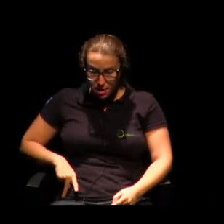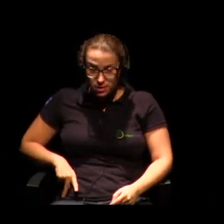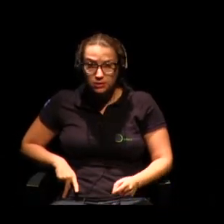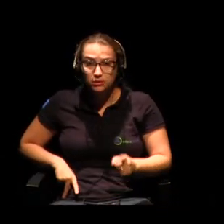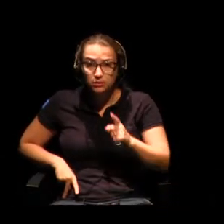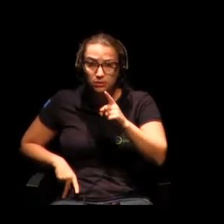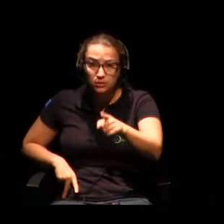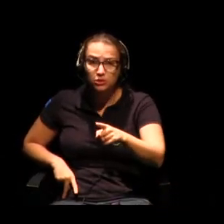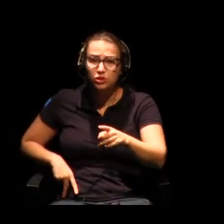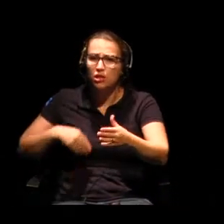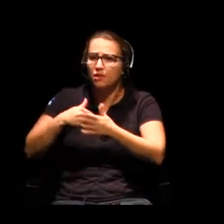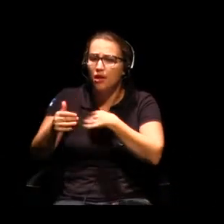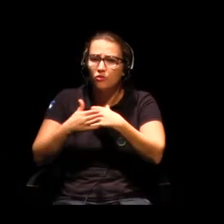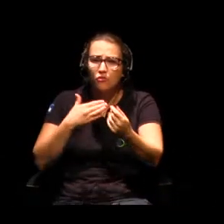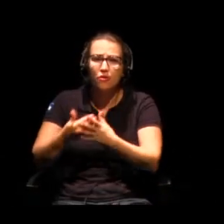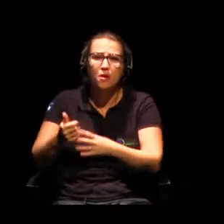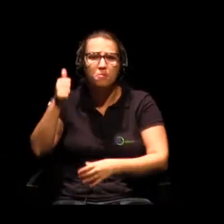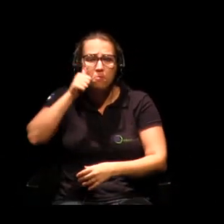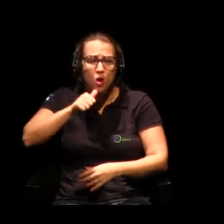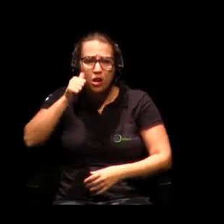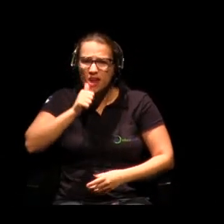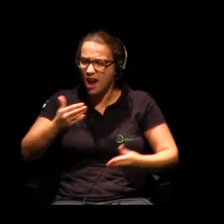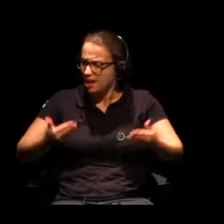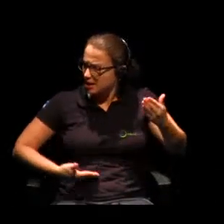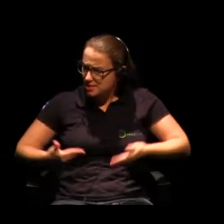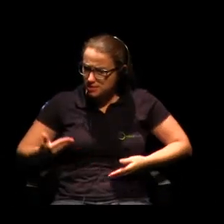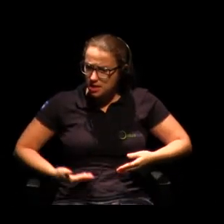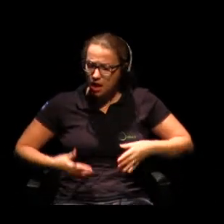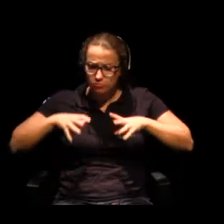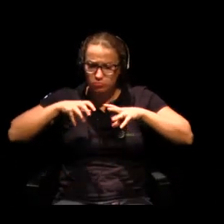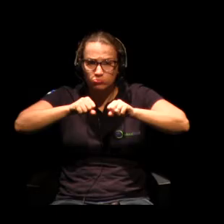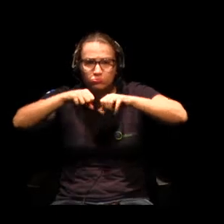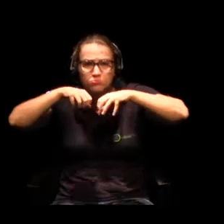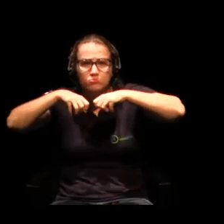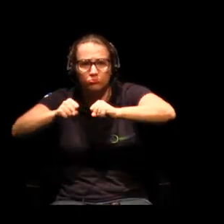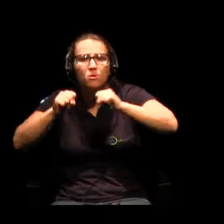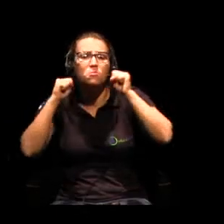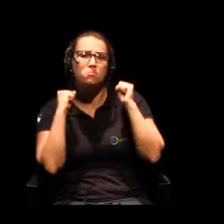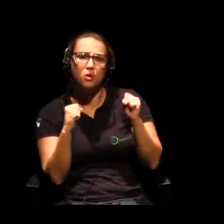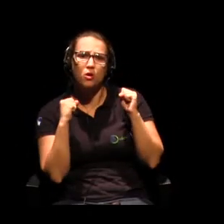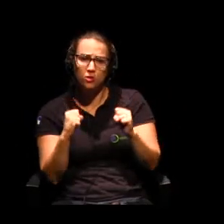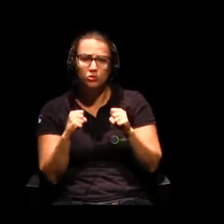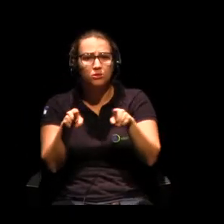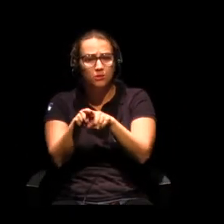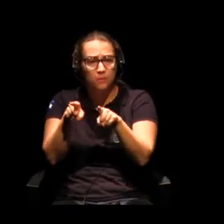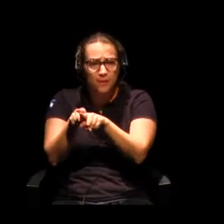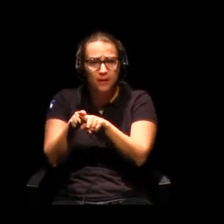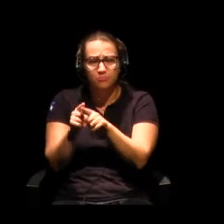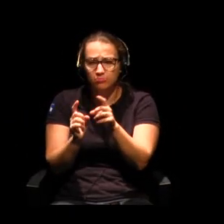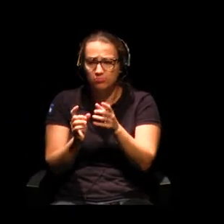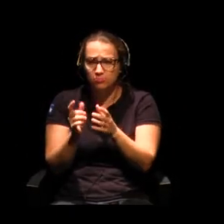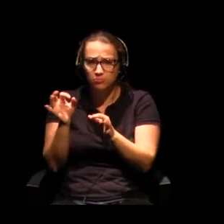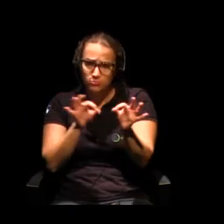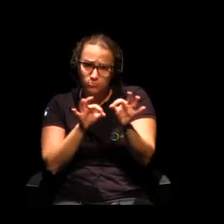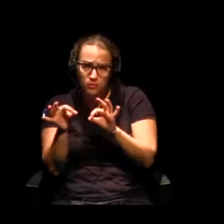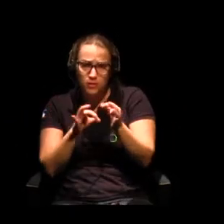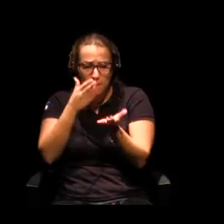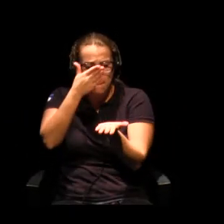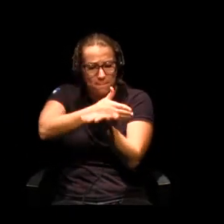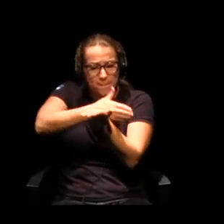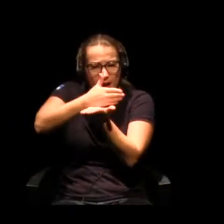tanto mulheres como escravos poderiam ter terras, e também estruturou o crédito para que pequenas